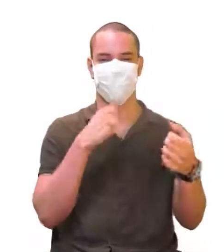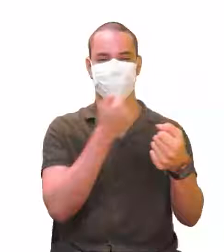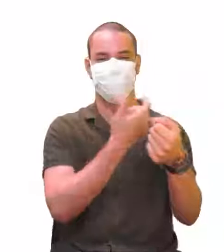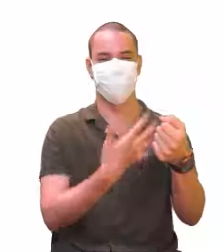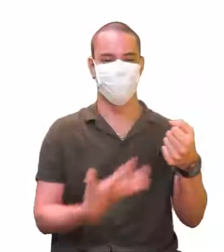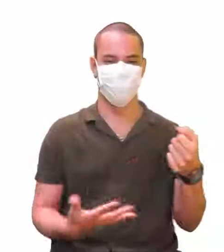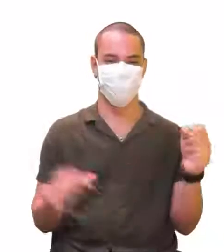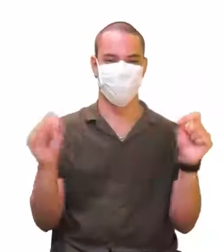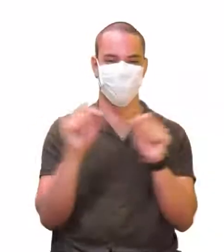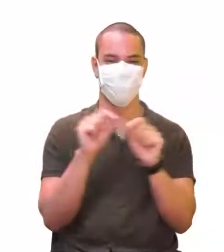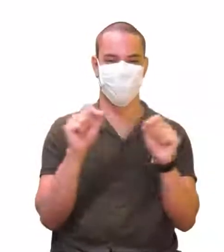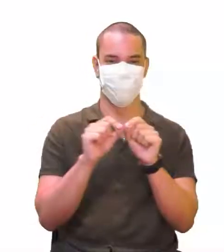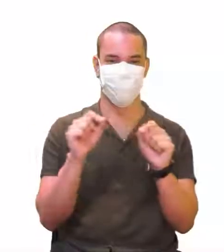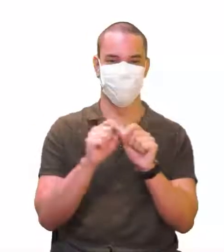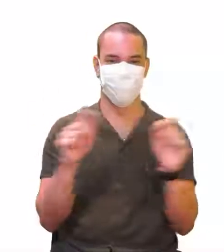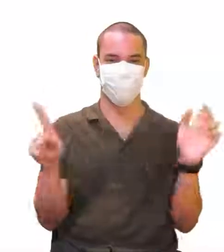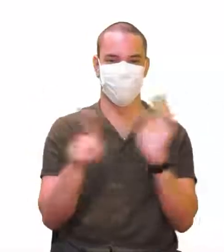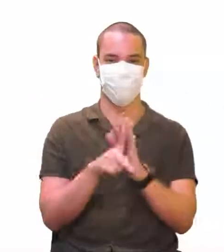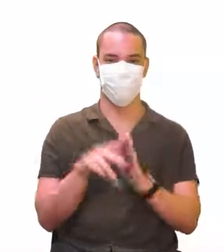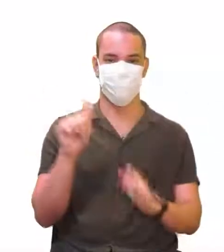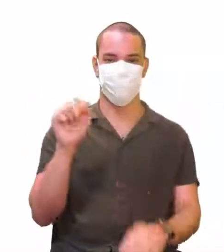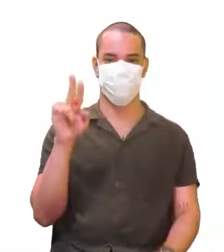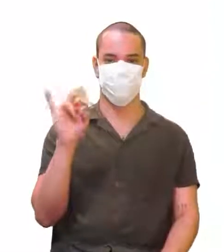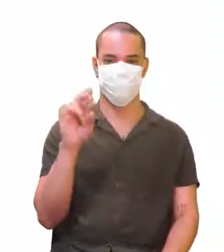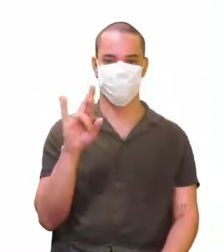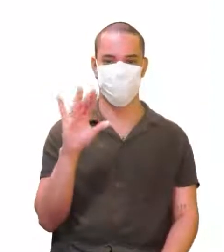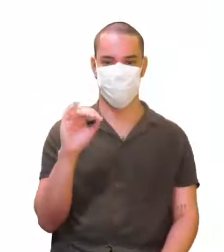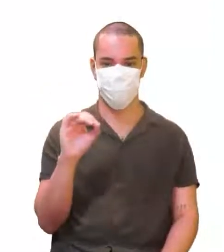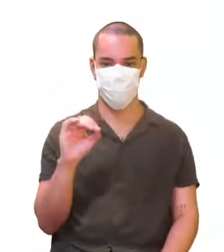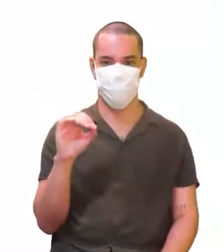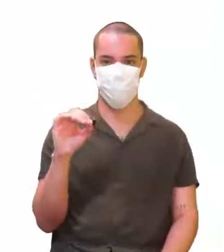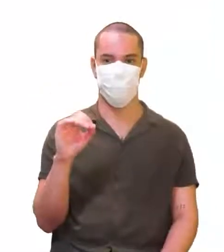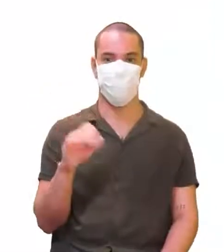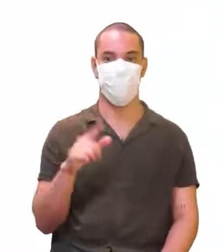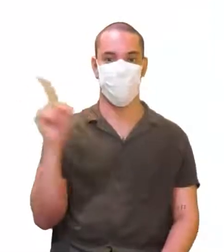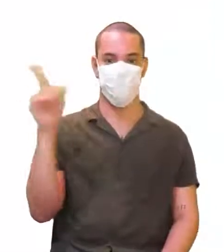pelo austríaco. O austríaco é danado, né, prof?